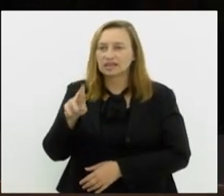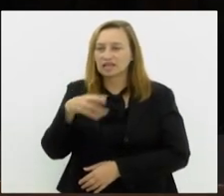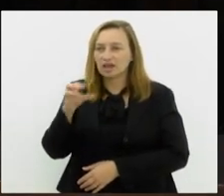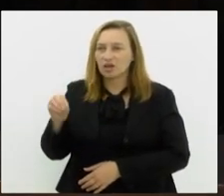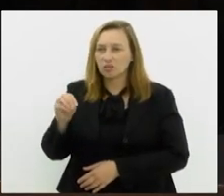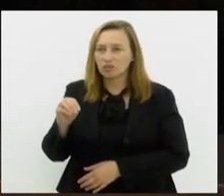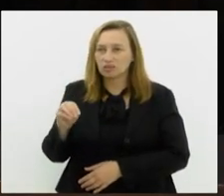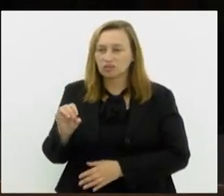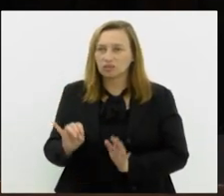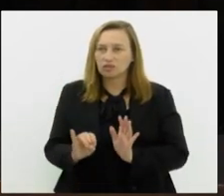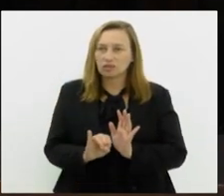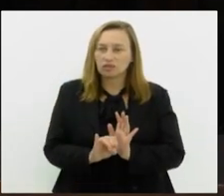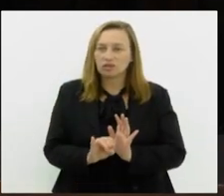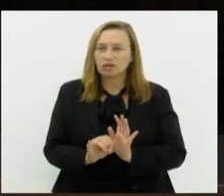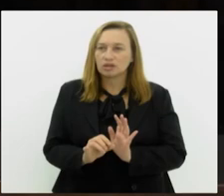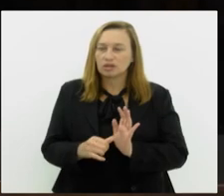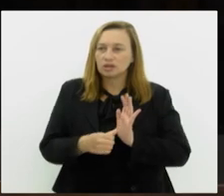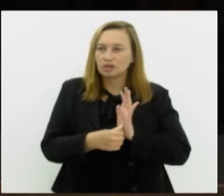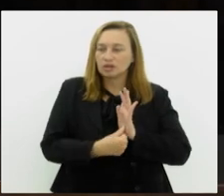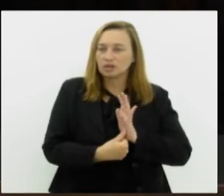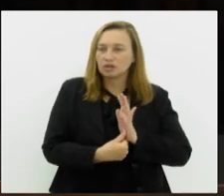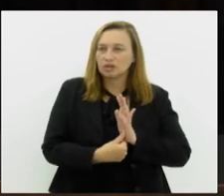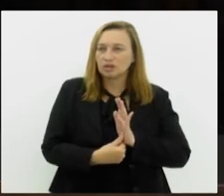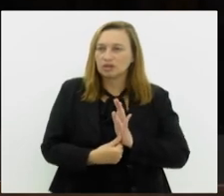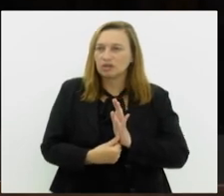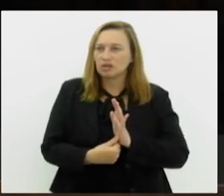dos portadores dos distúrbios